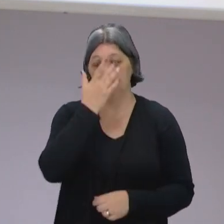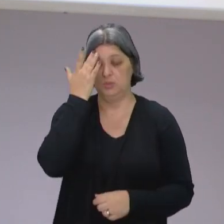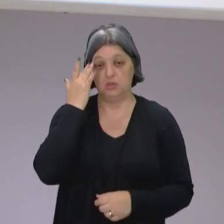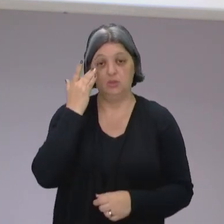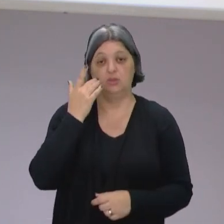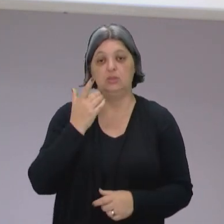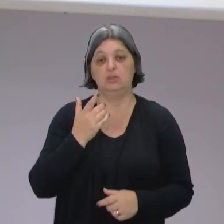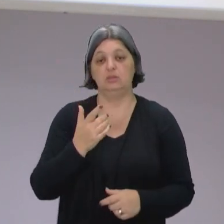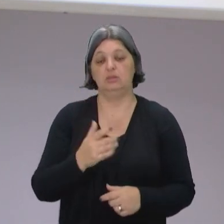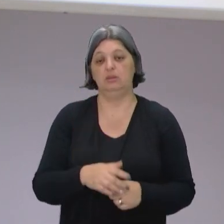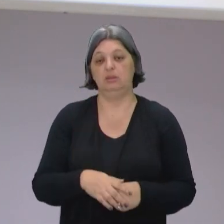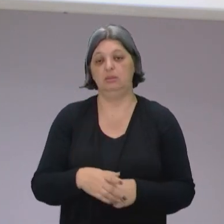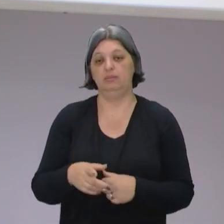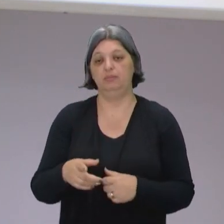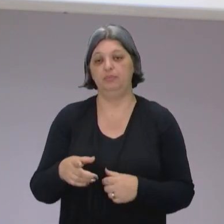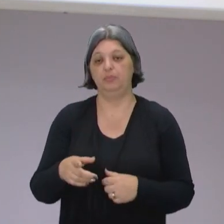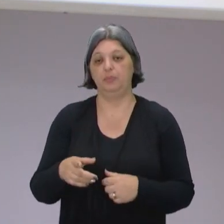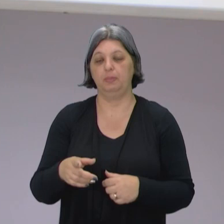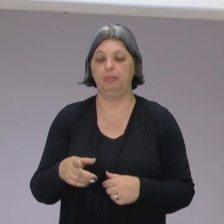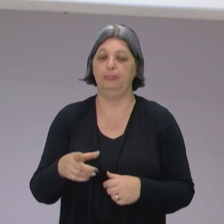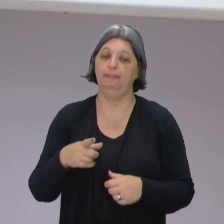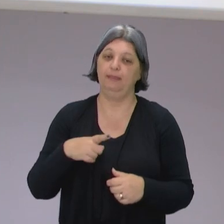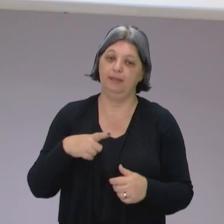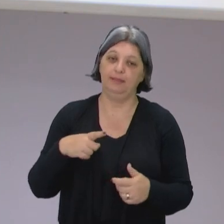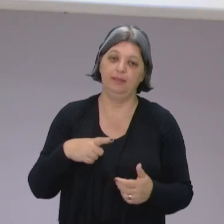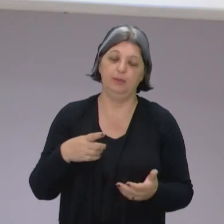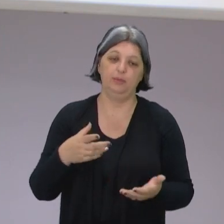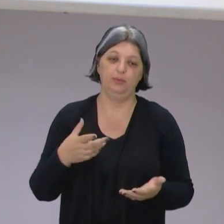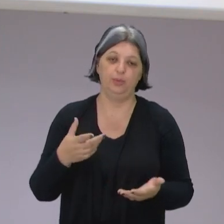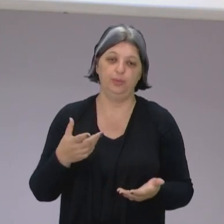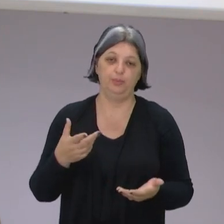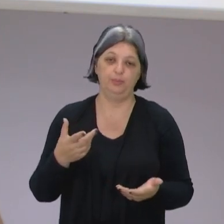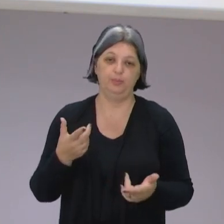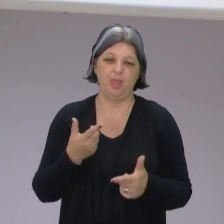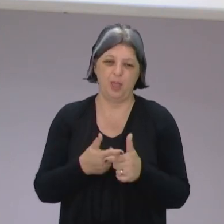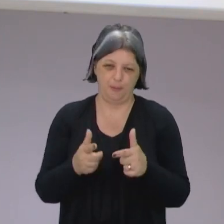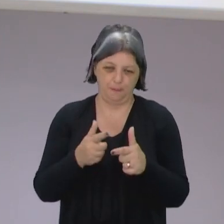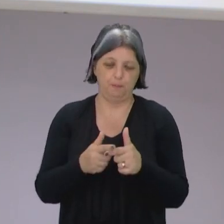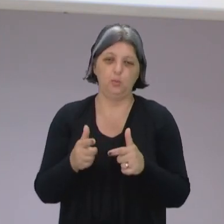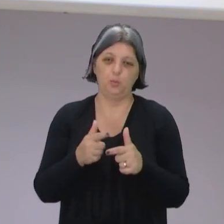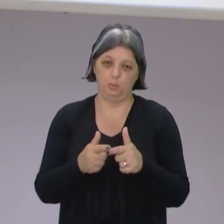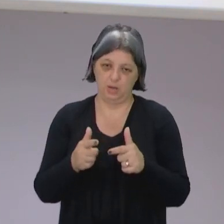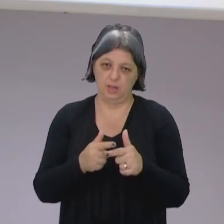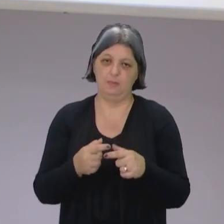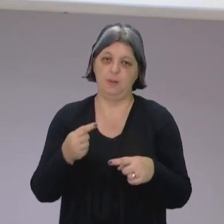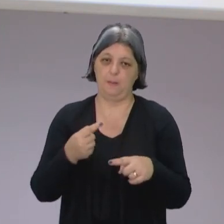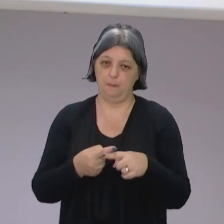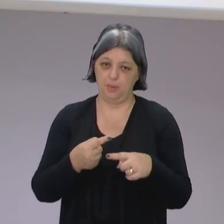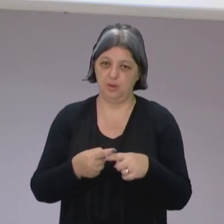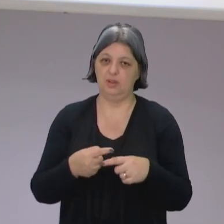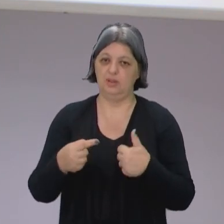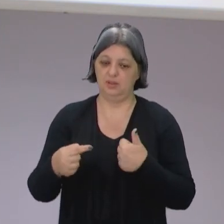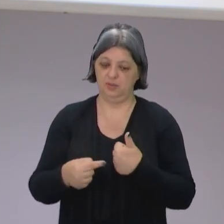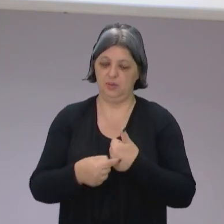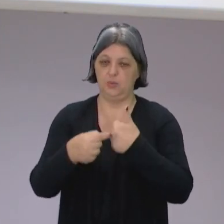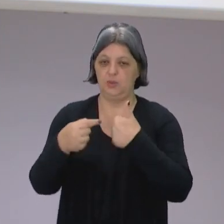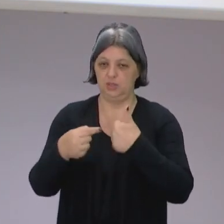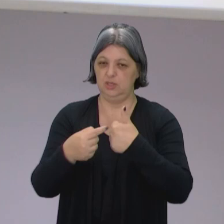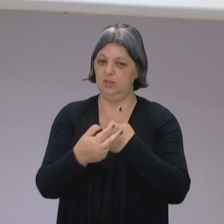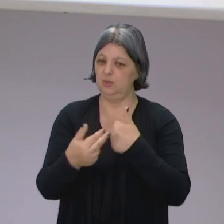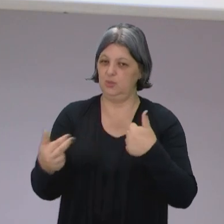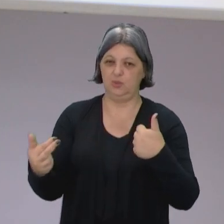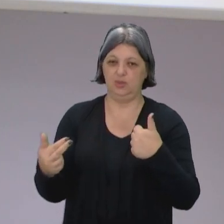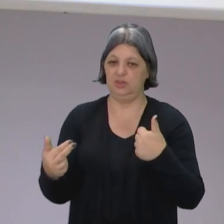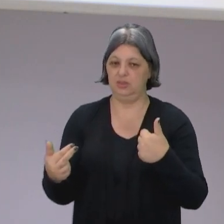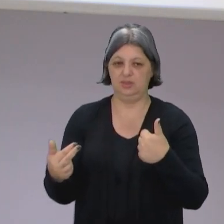aí algum tipo de... alguma saia justa, porque estava curtindo situações que eram